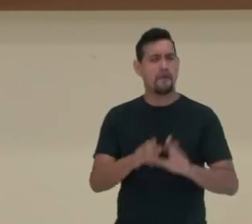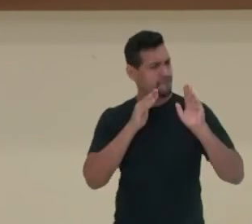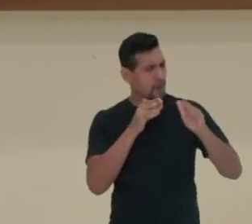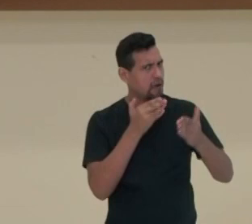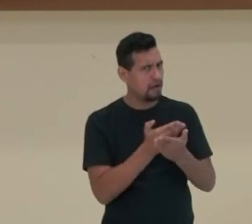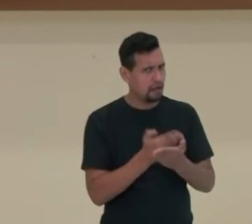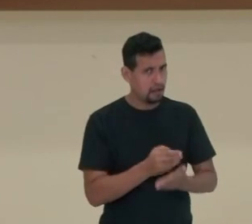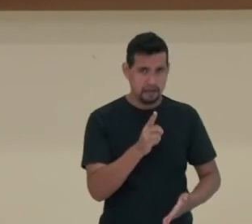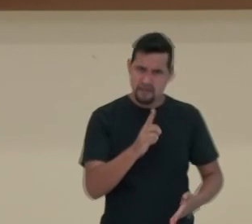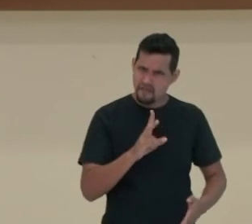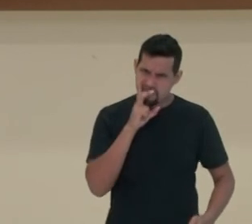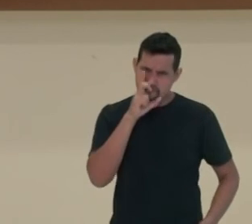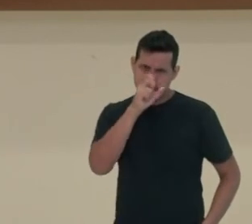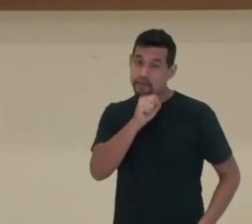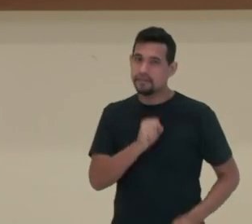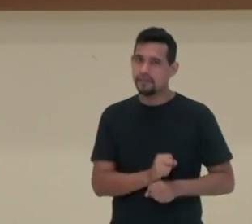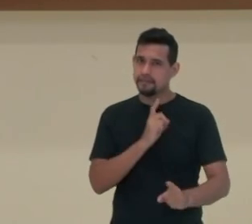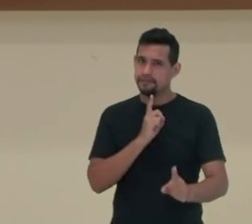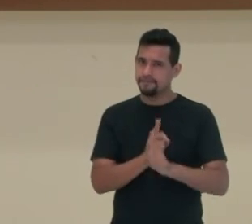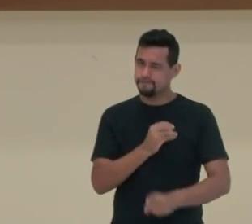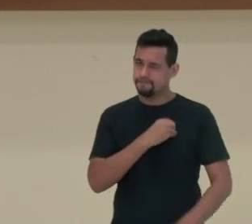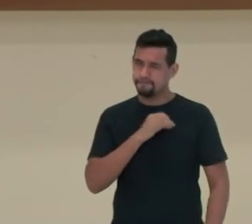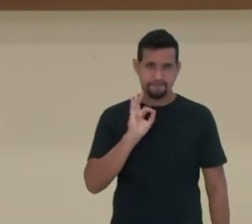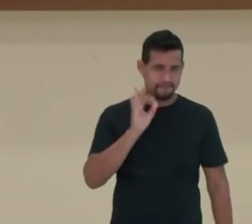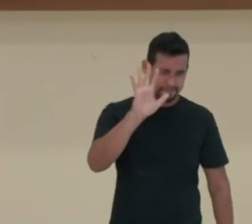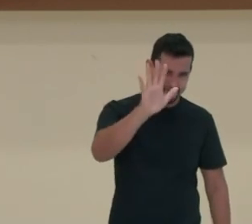nos estudos, força, fé no coração. Até